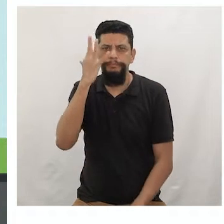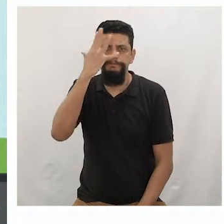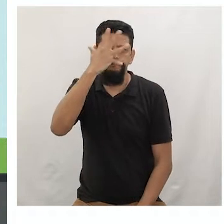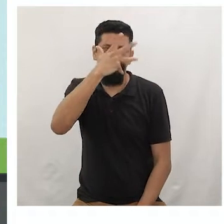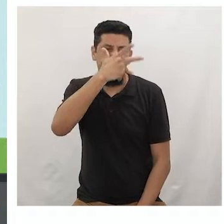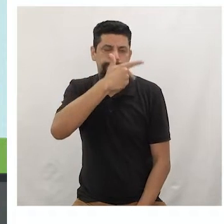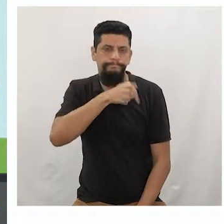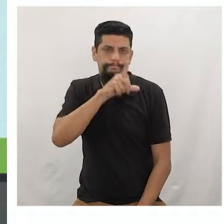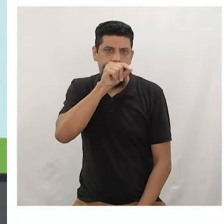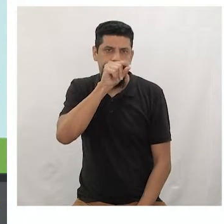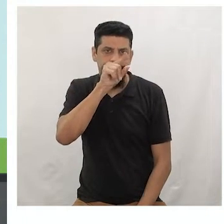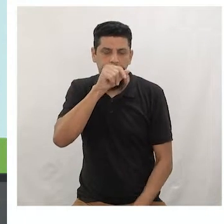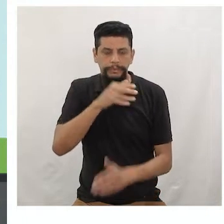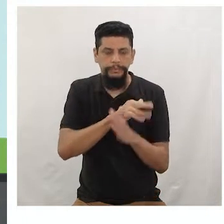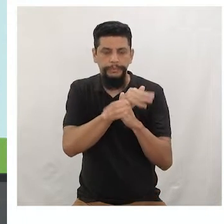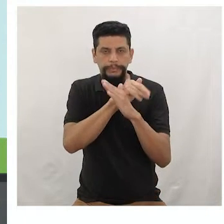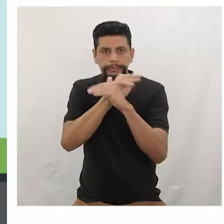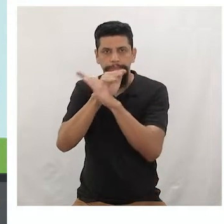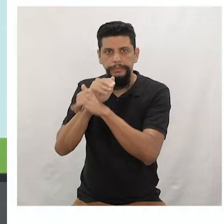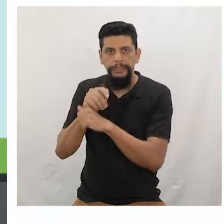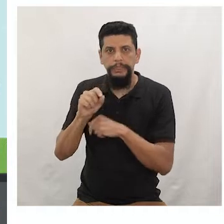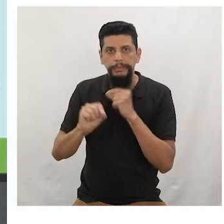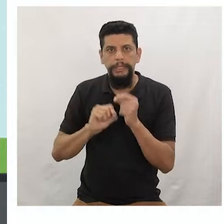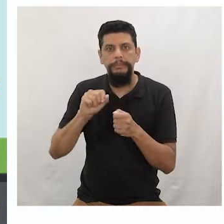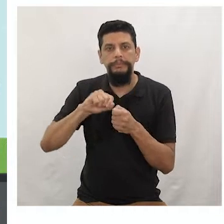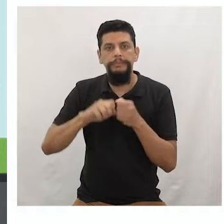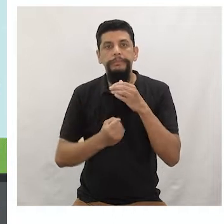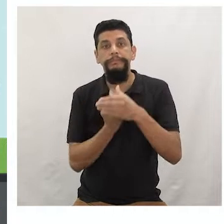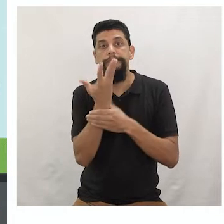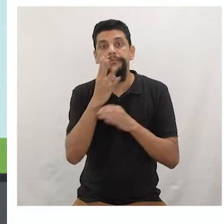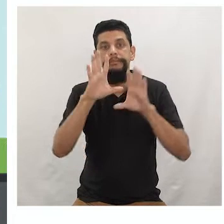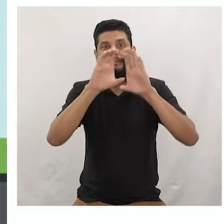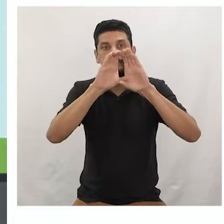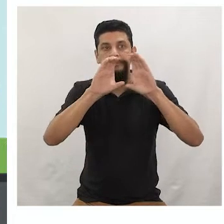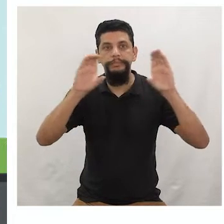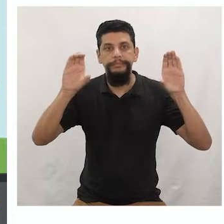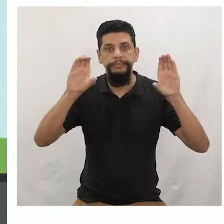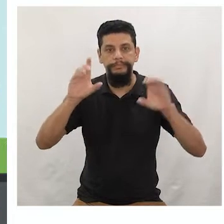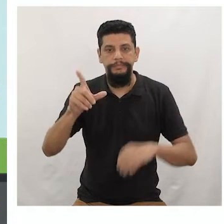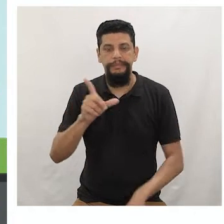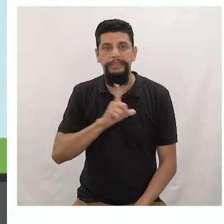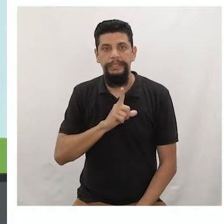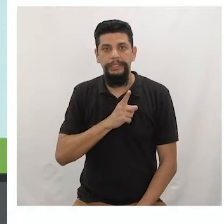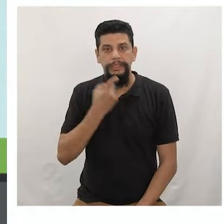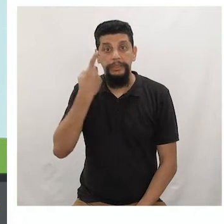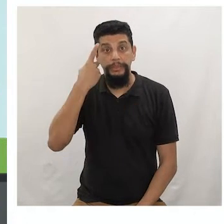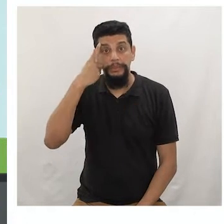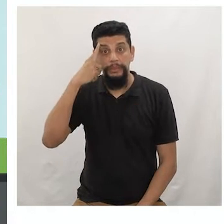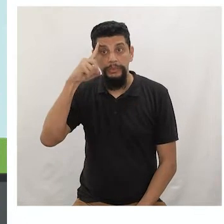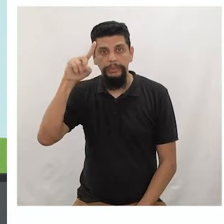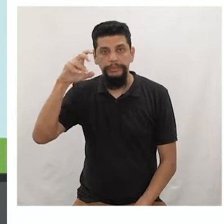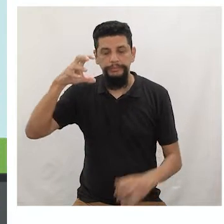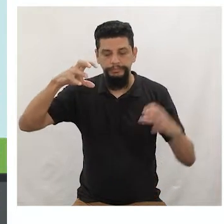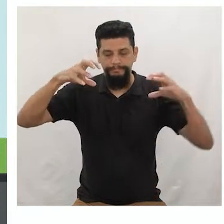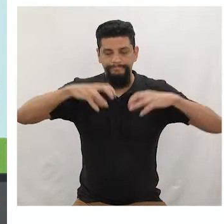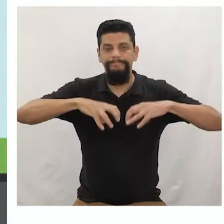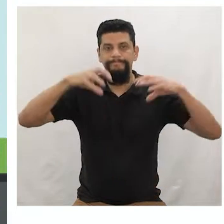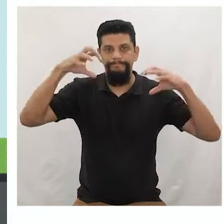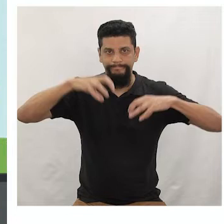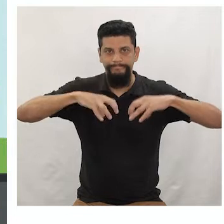que bonitinho? Que mais que aparece lá no céu? Ah, tem dia que